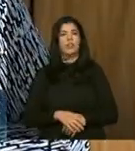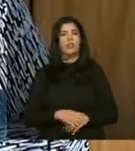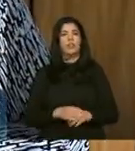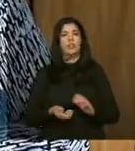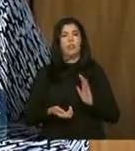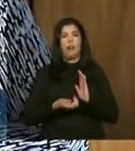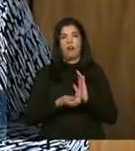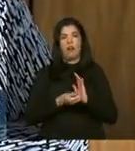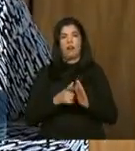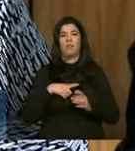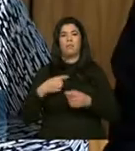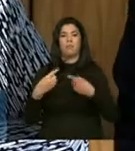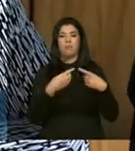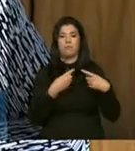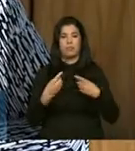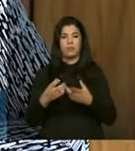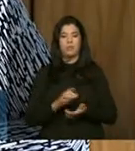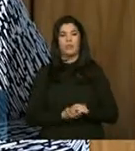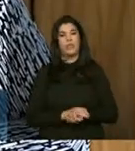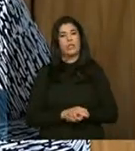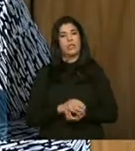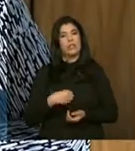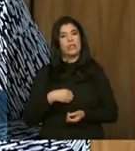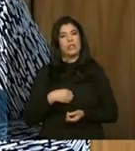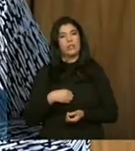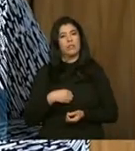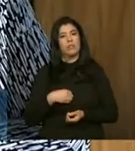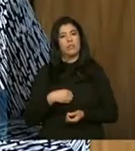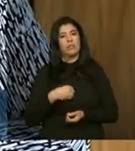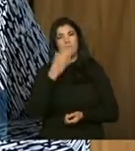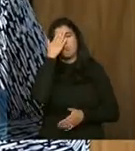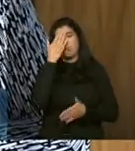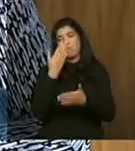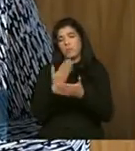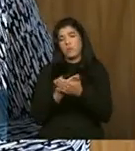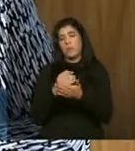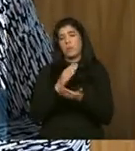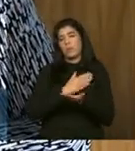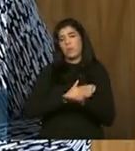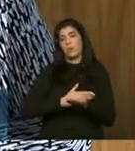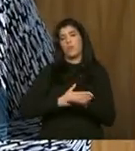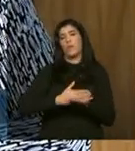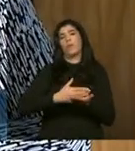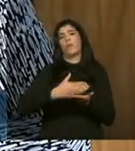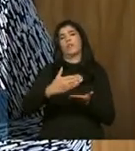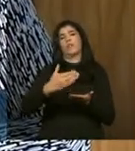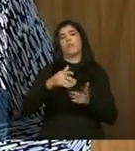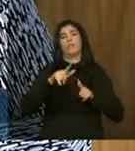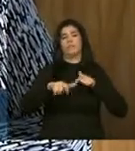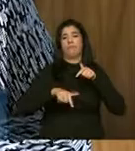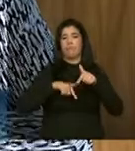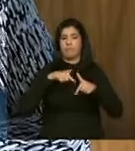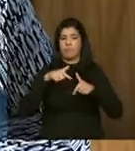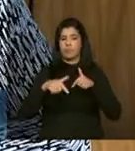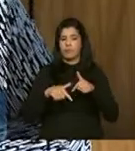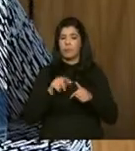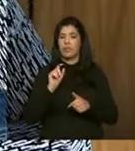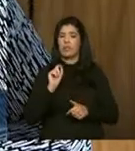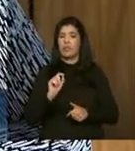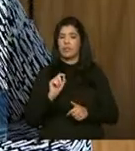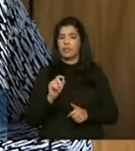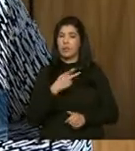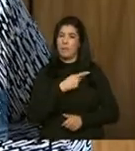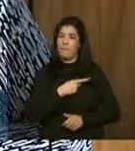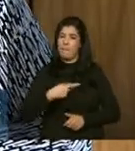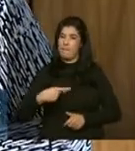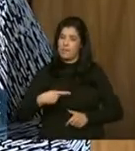Eu considero, doutor Robson, que esse trabalho, né, esse tour de force que a presidenta